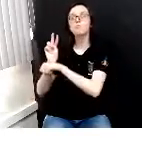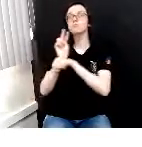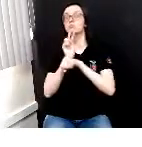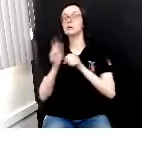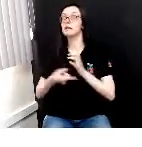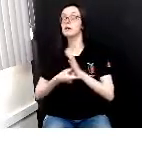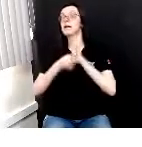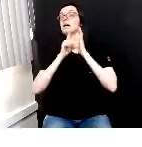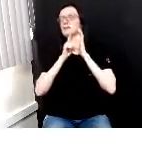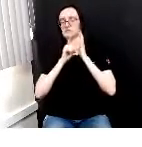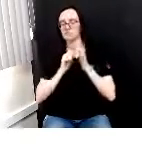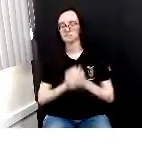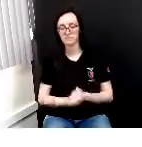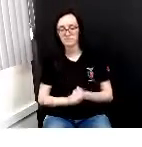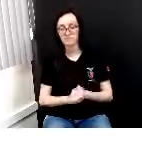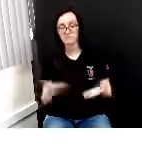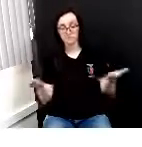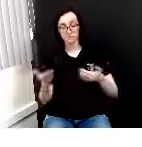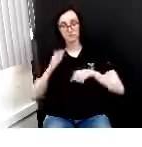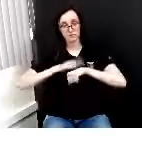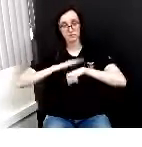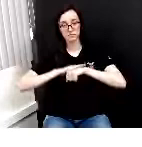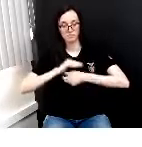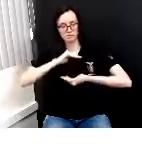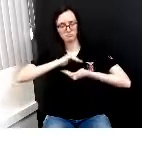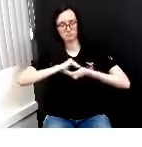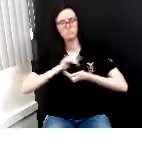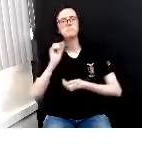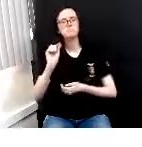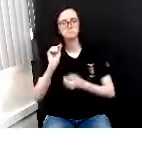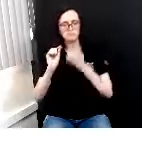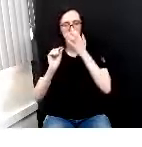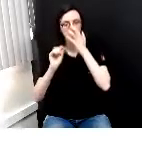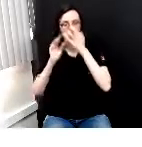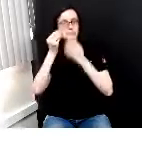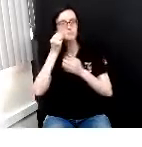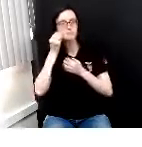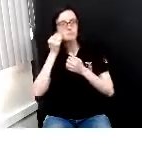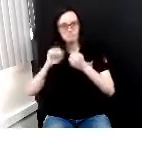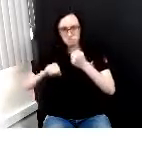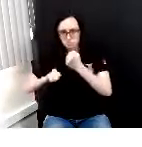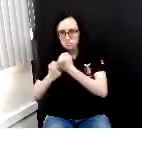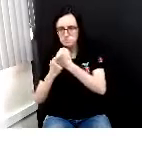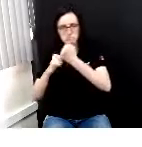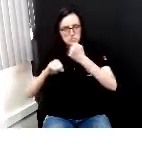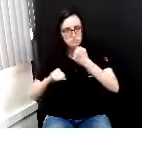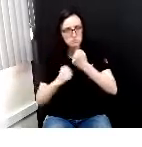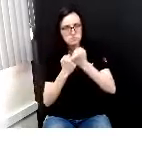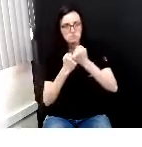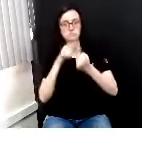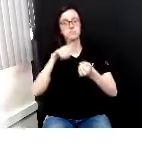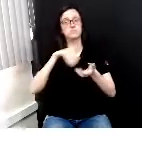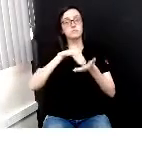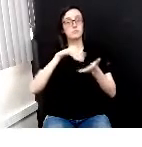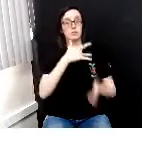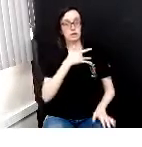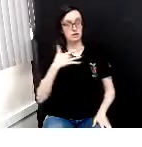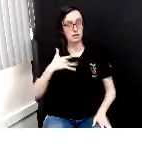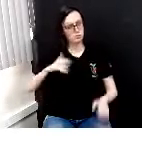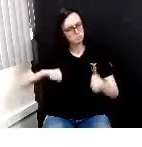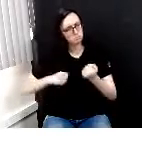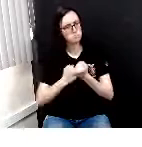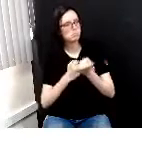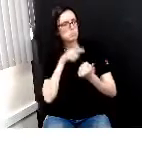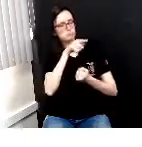O momento é um momento em que a Defesa Civil, então, vem apoiar as ações da Secretaria de Estado da Saúde,